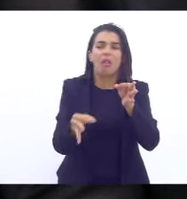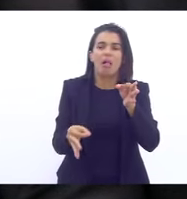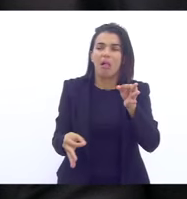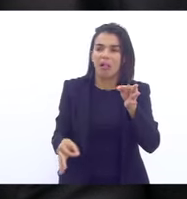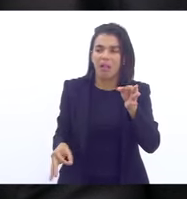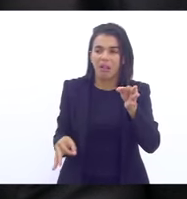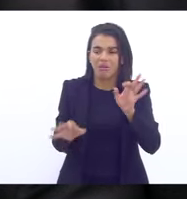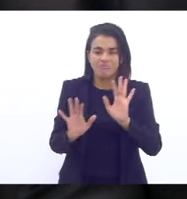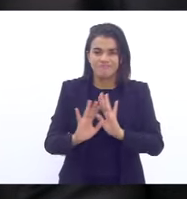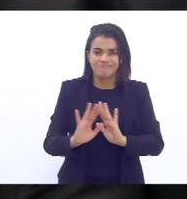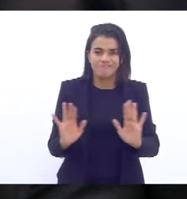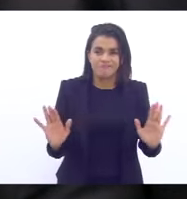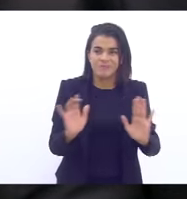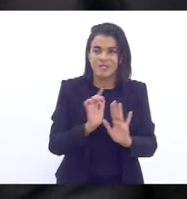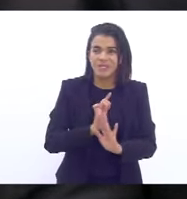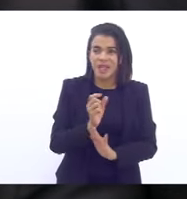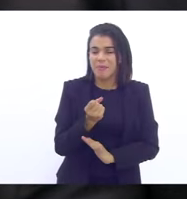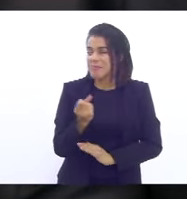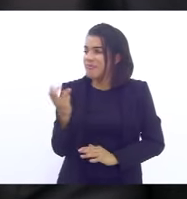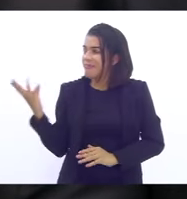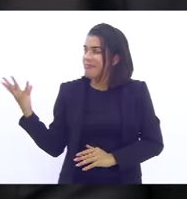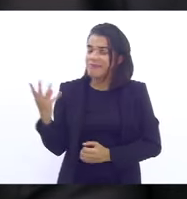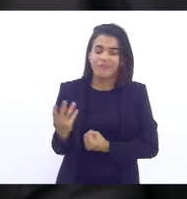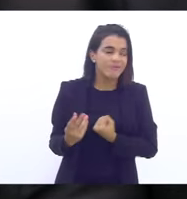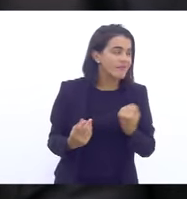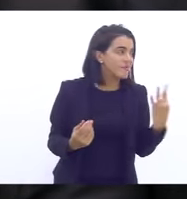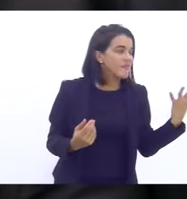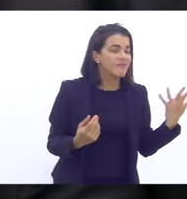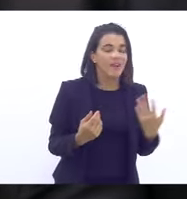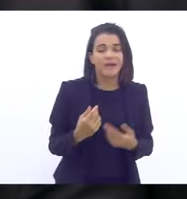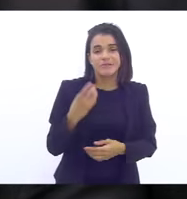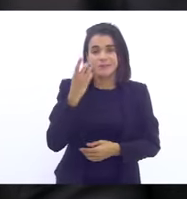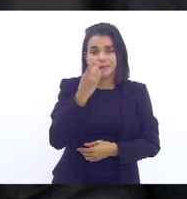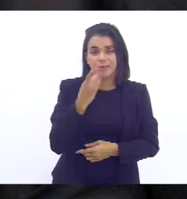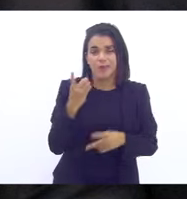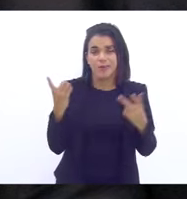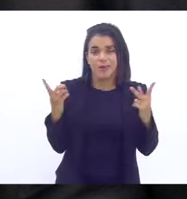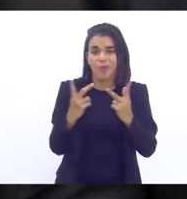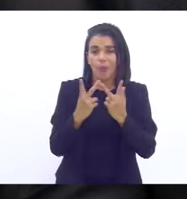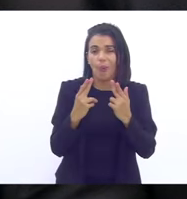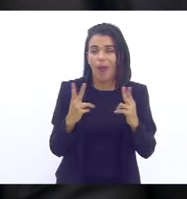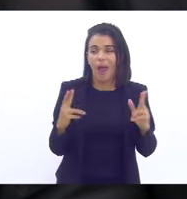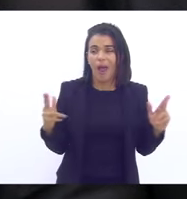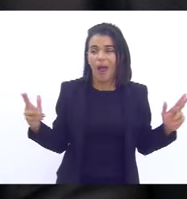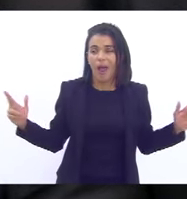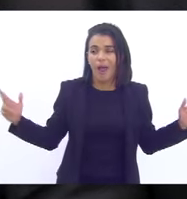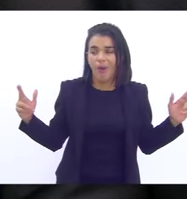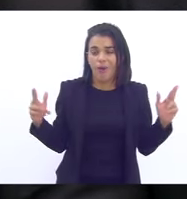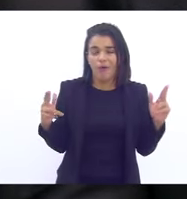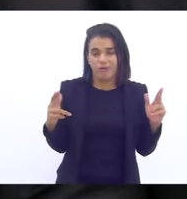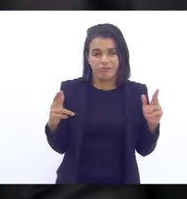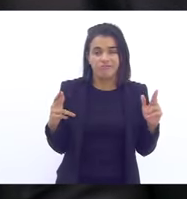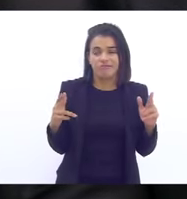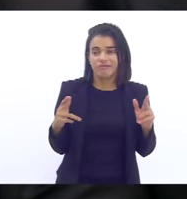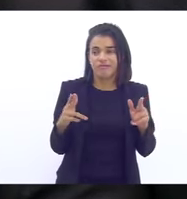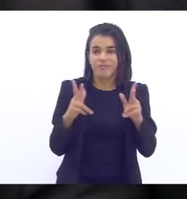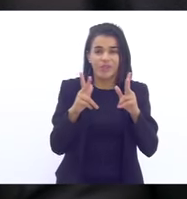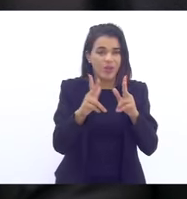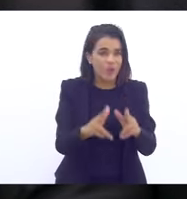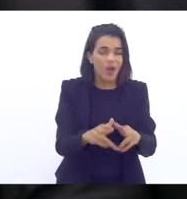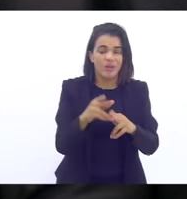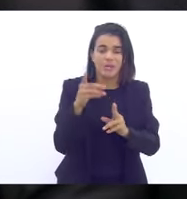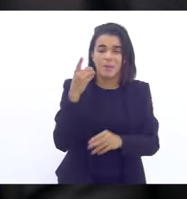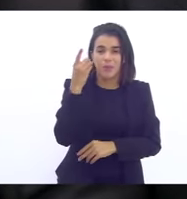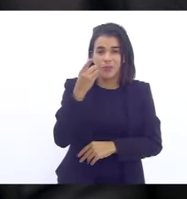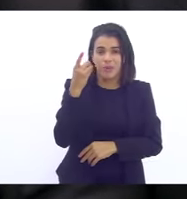porque nós temos aqui diversos deputados para relatar a mesma coisa que a gente está ouvindo aqui, que o deputado Hugo Léo,